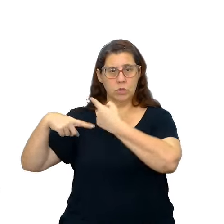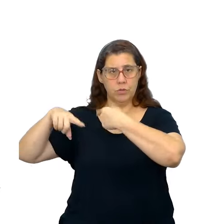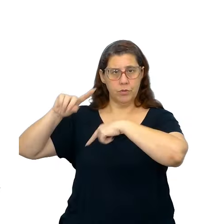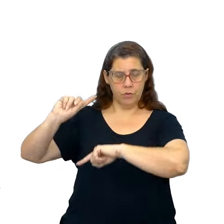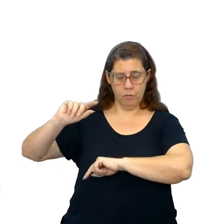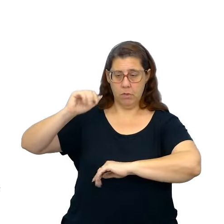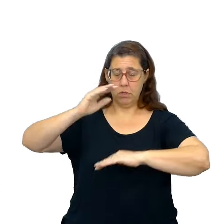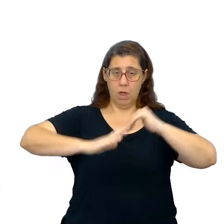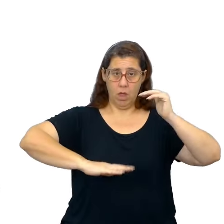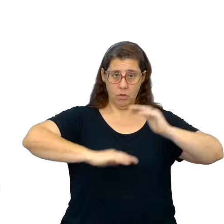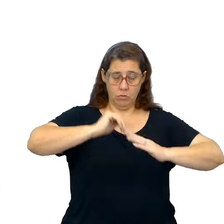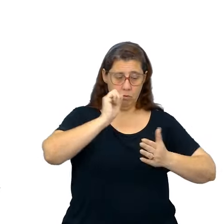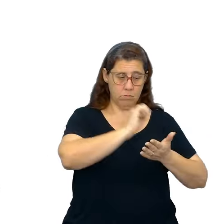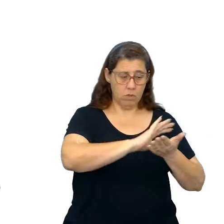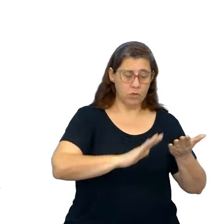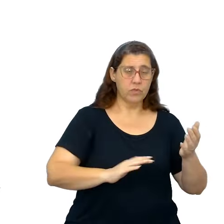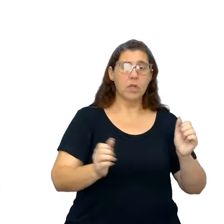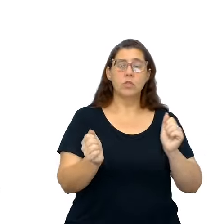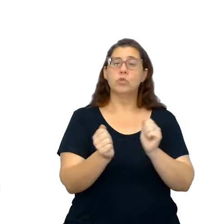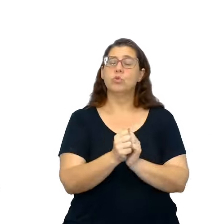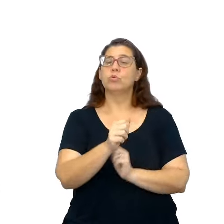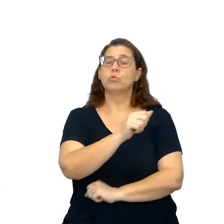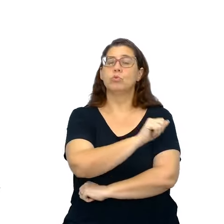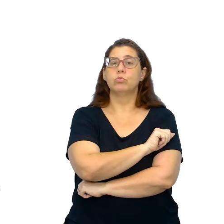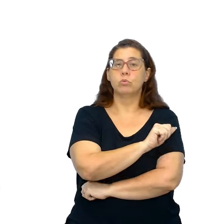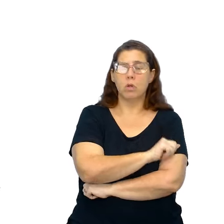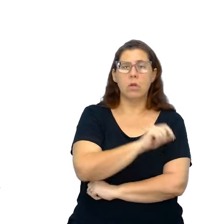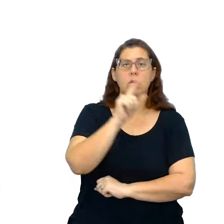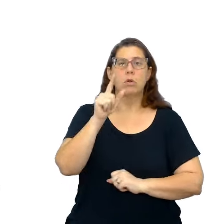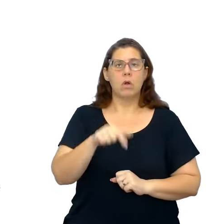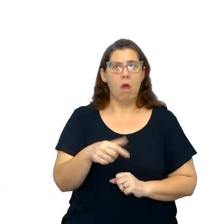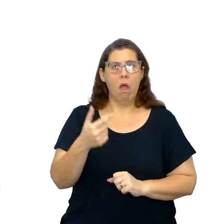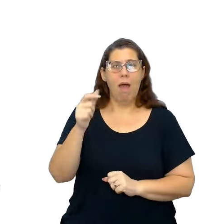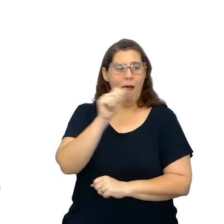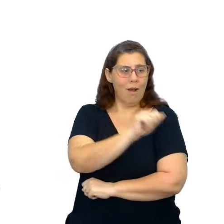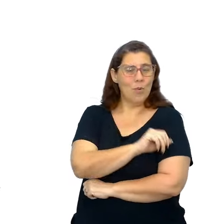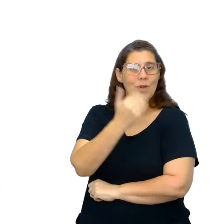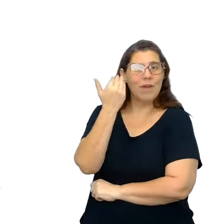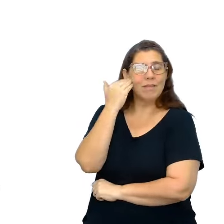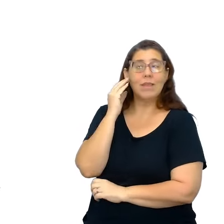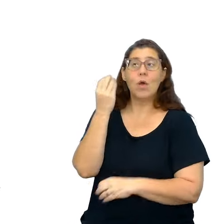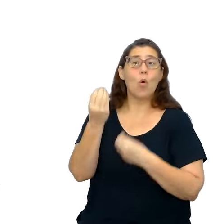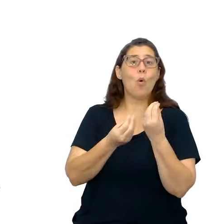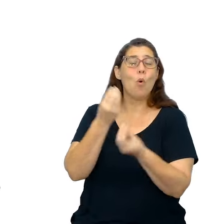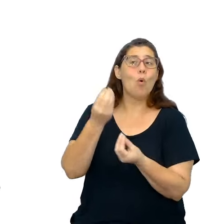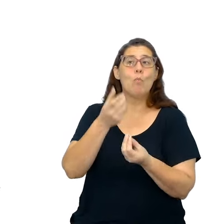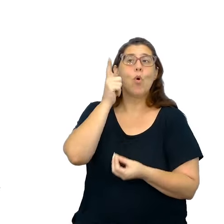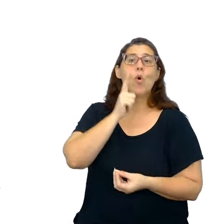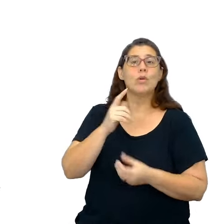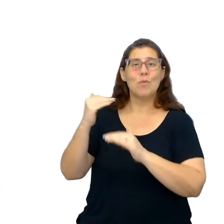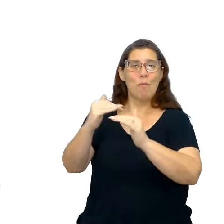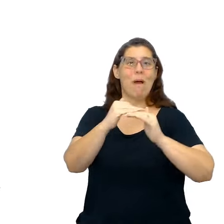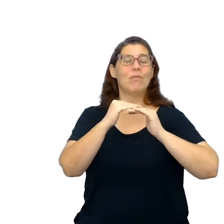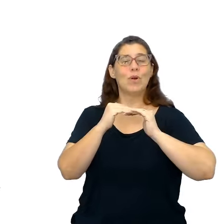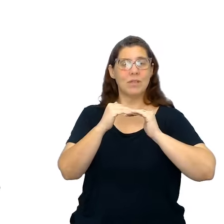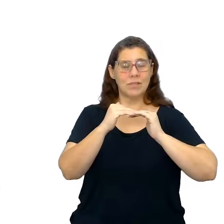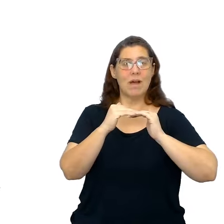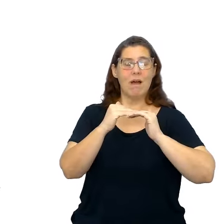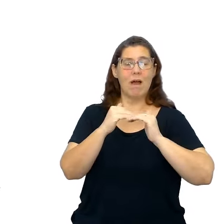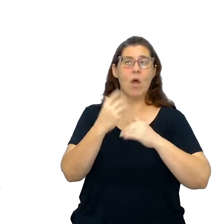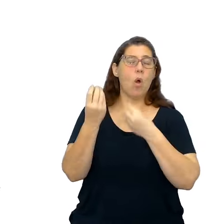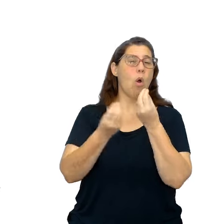dessas atividades com os nossos estudantes, é eles entenderem como se chegou à padronização, né, como